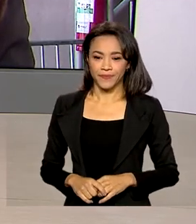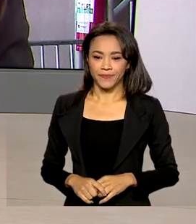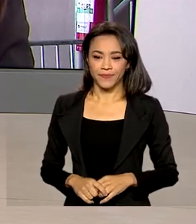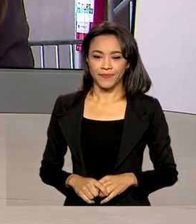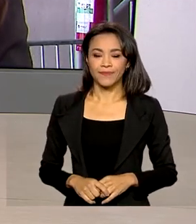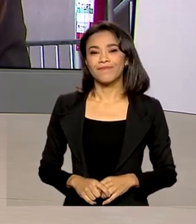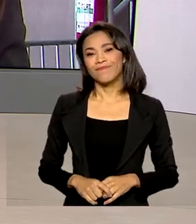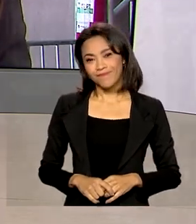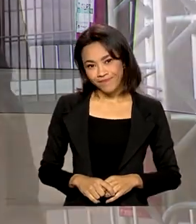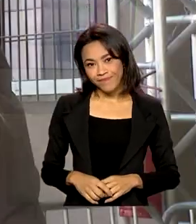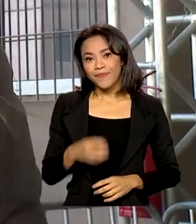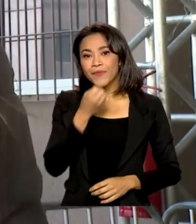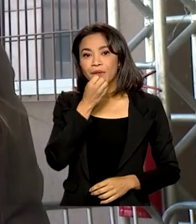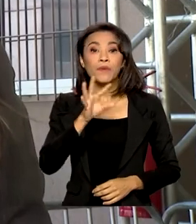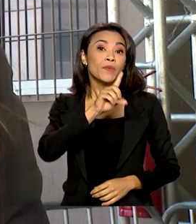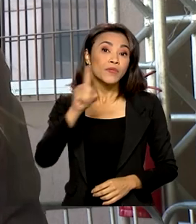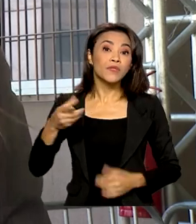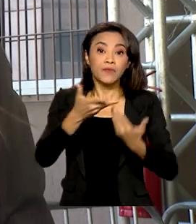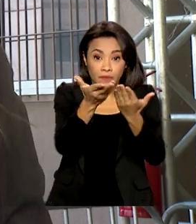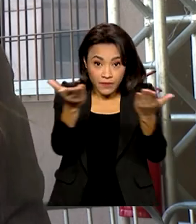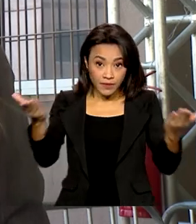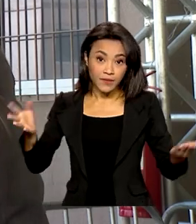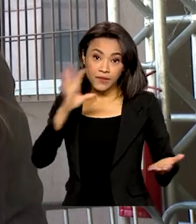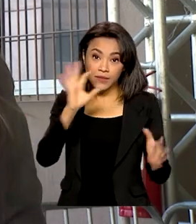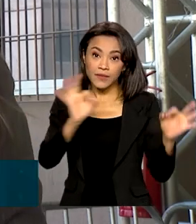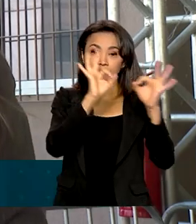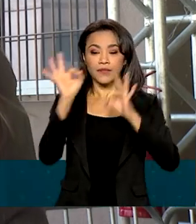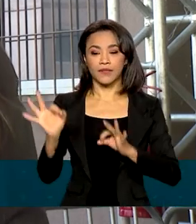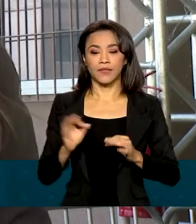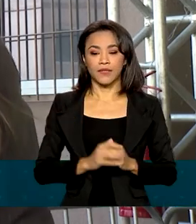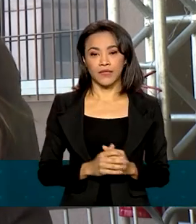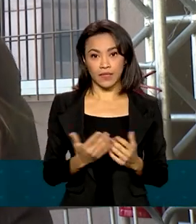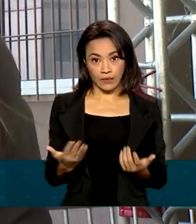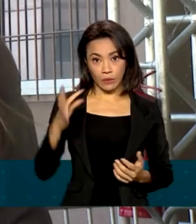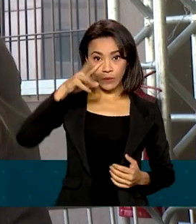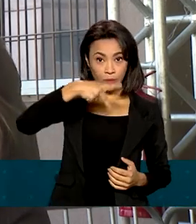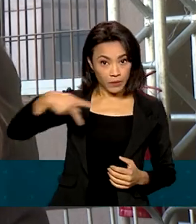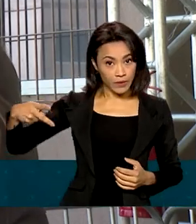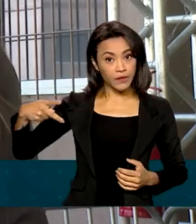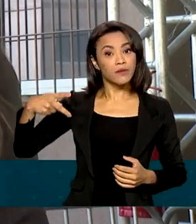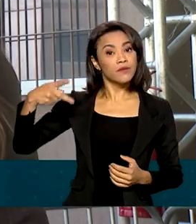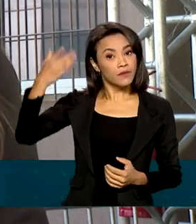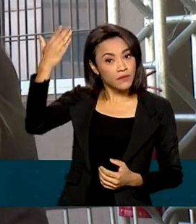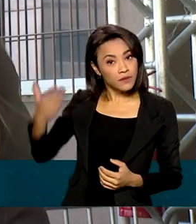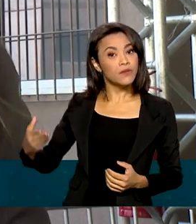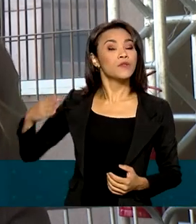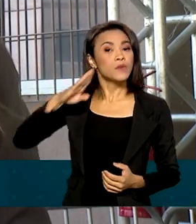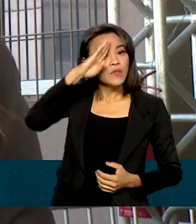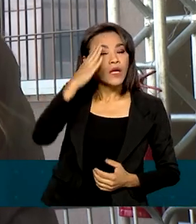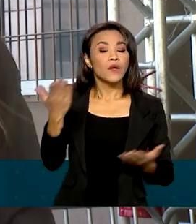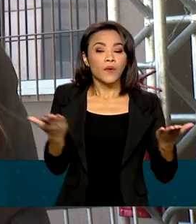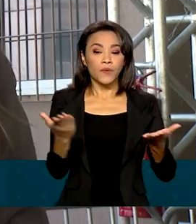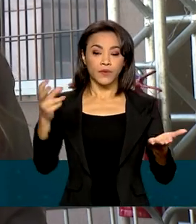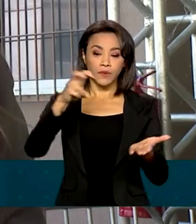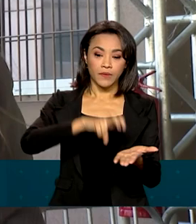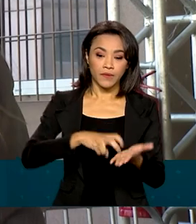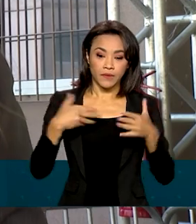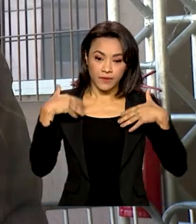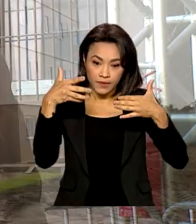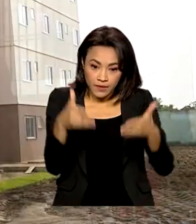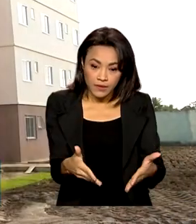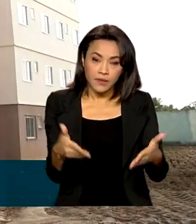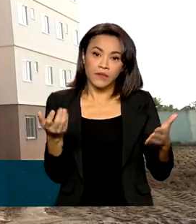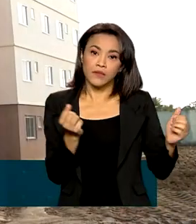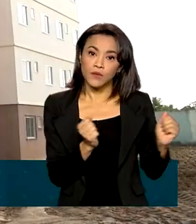Bom dia para você, Renata, e para quem nos assiste. O presidente Jair Bolsonaro participa agora pela manhã, junto com